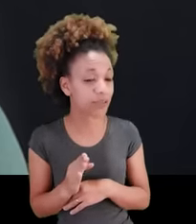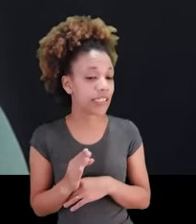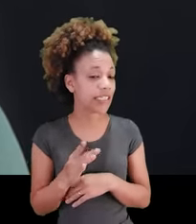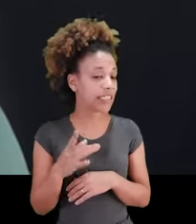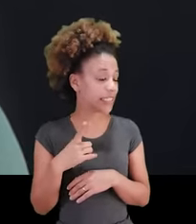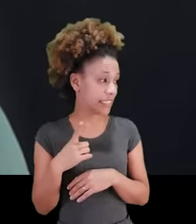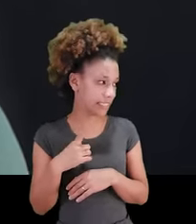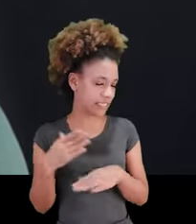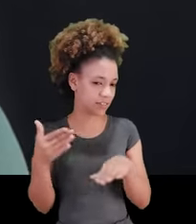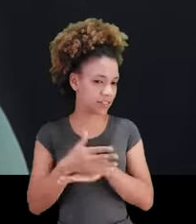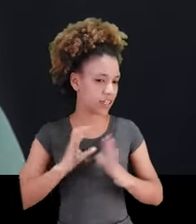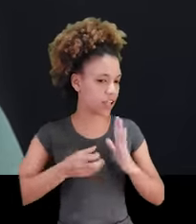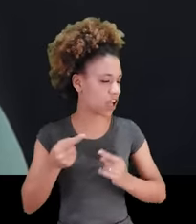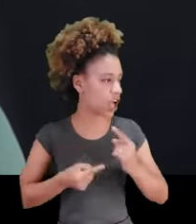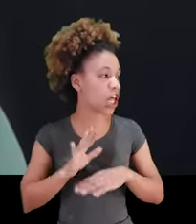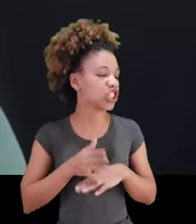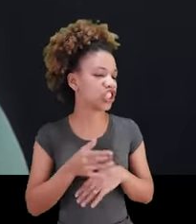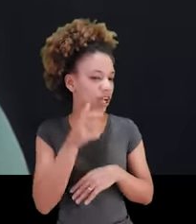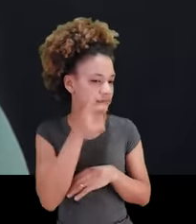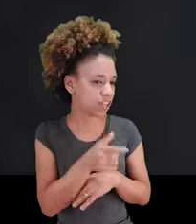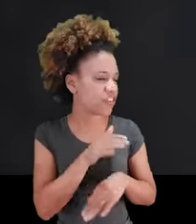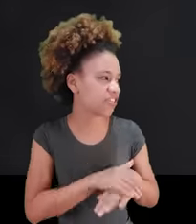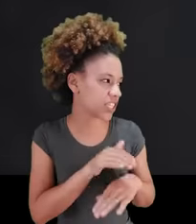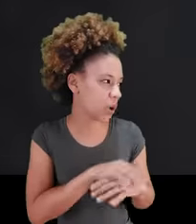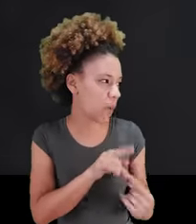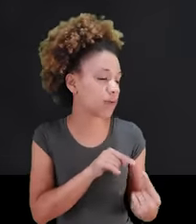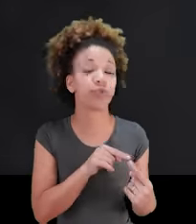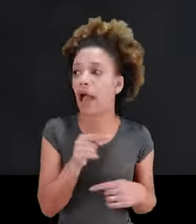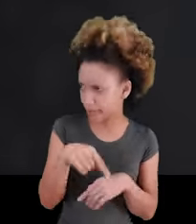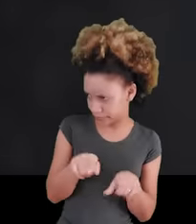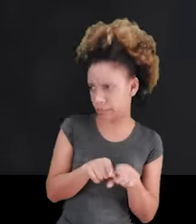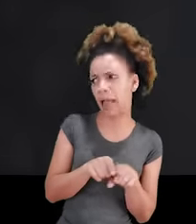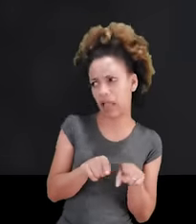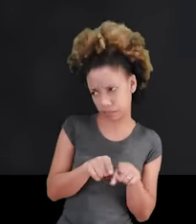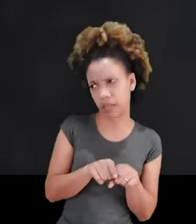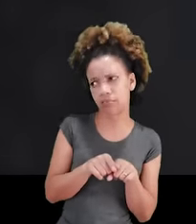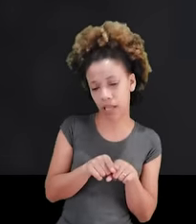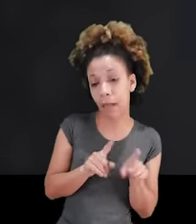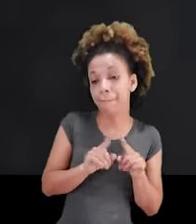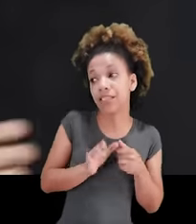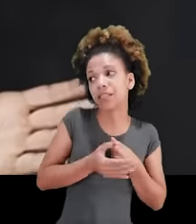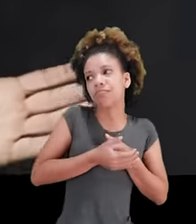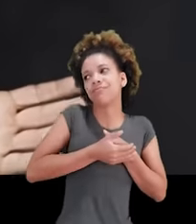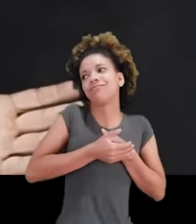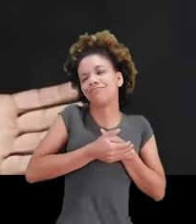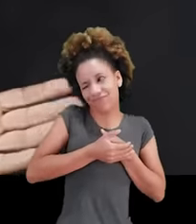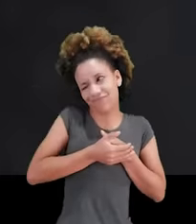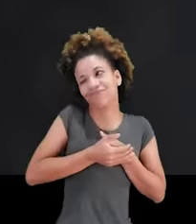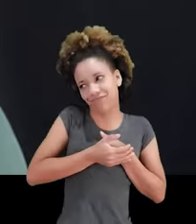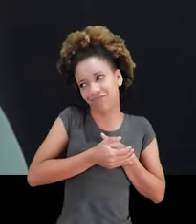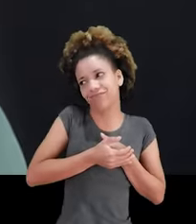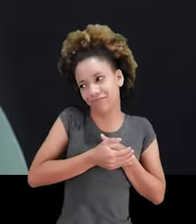entra no, na política, ele já está com um olhar em fazer isso. Então... Aqui também. Ah, também? Só que é mais discreto. Política é política em qualquer